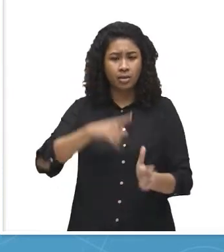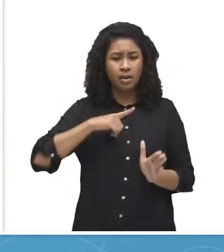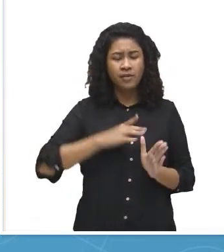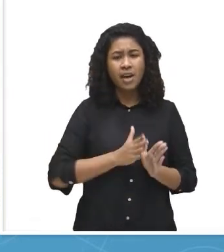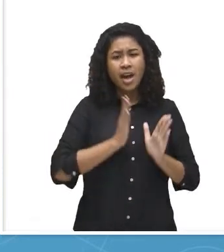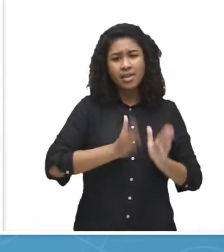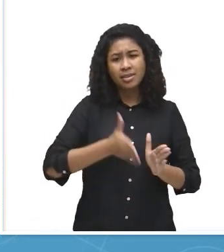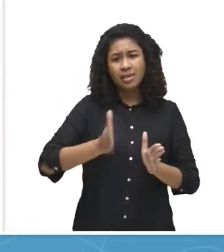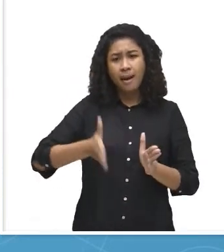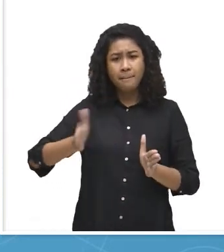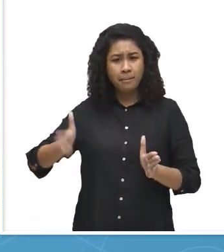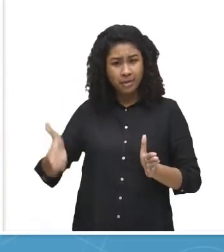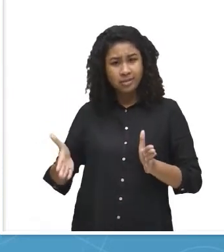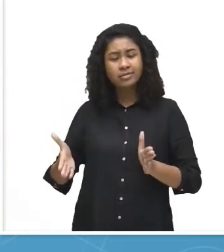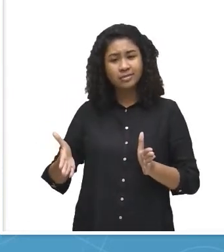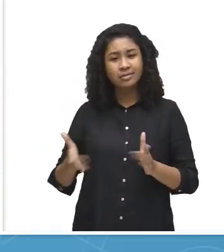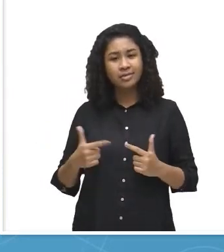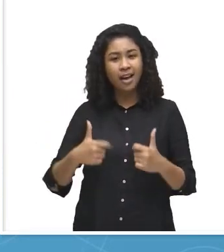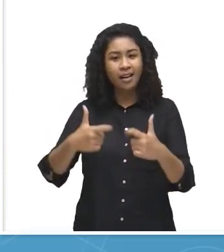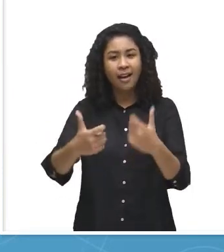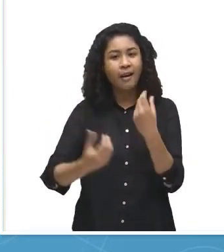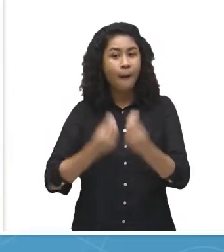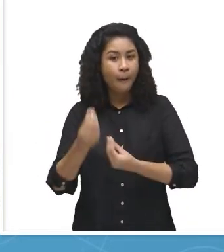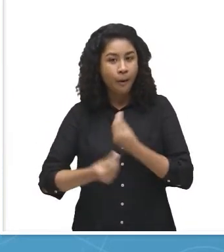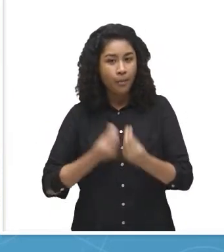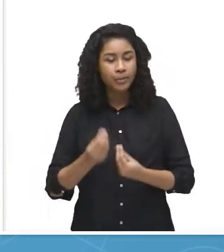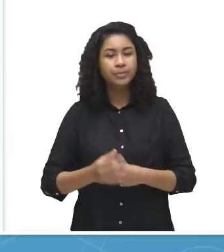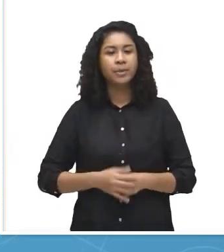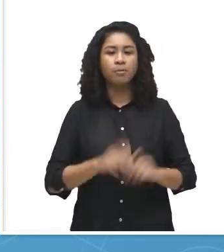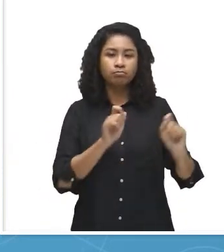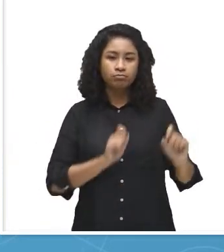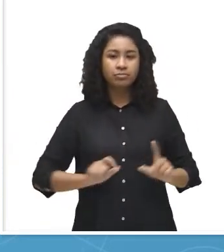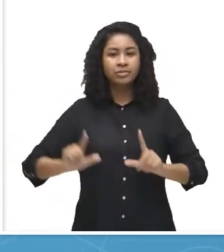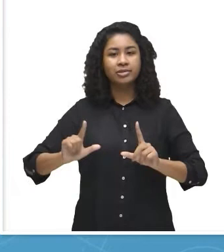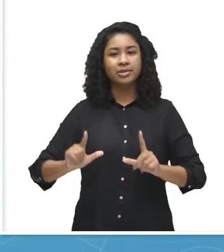guerra? Primeiro slide na tela para a gente trabalhar um pouquinho.